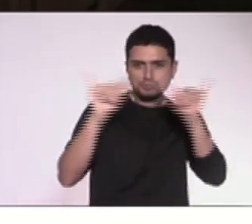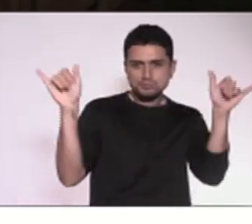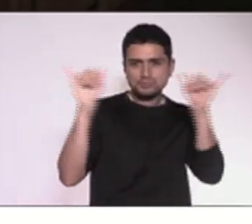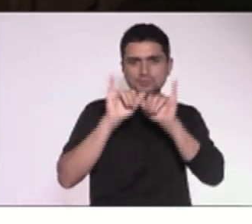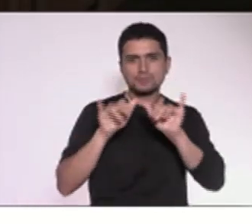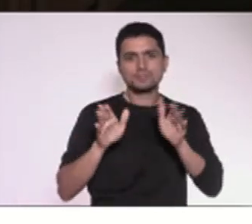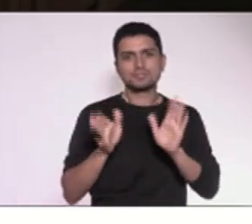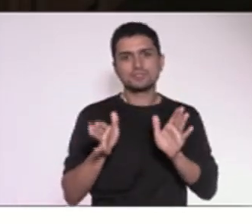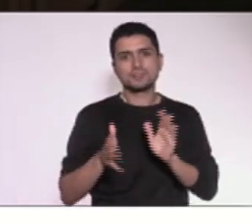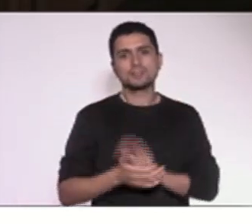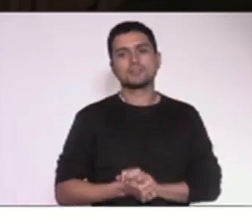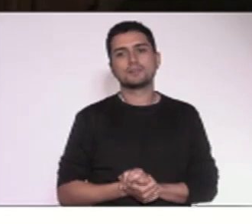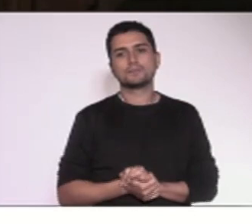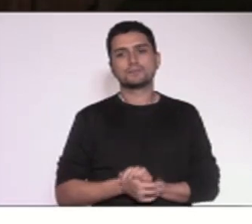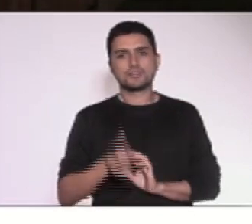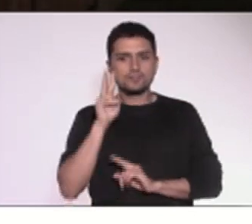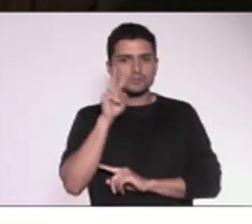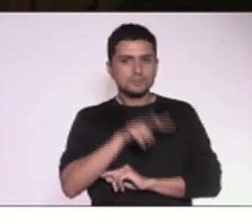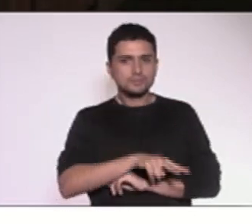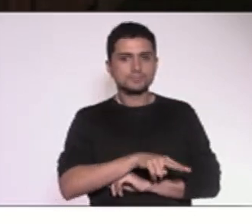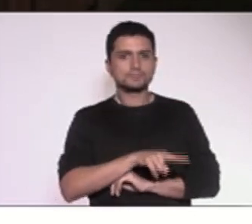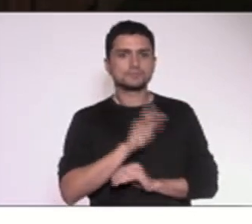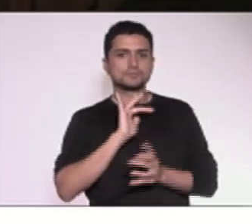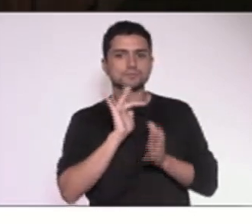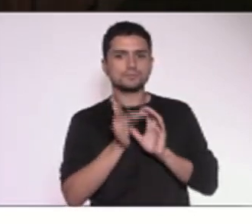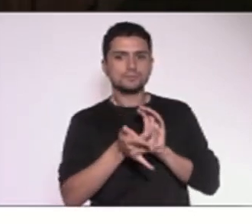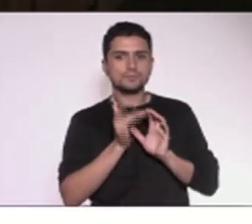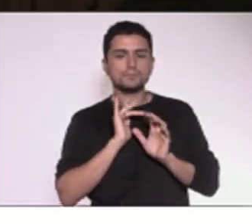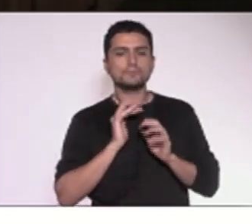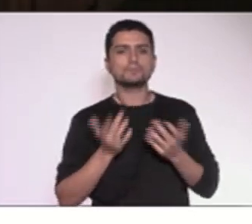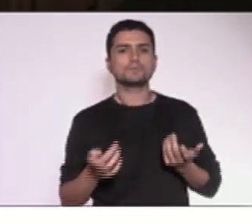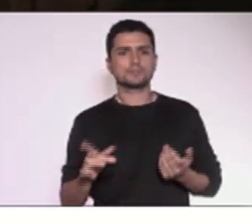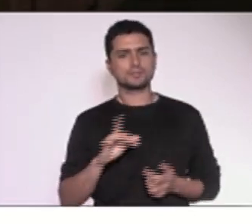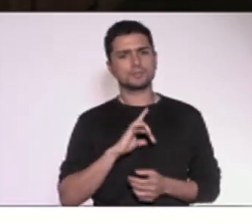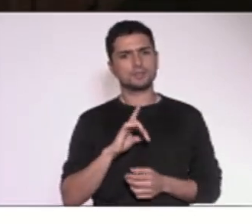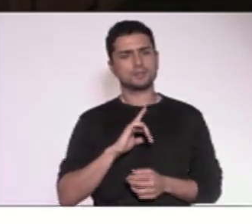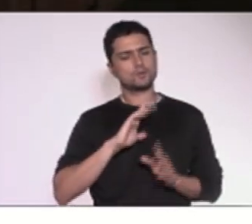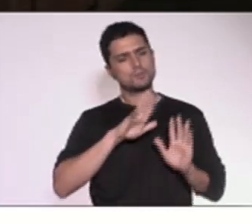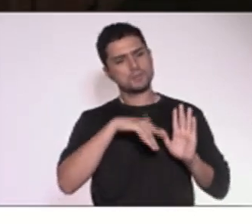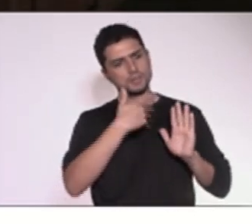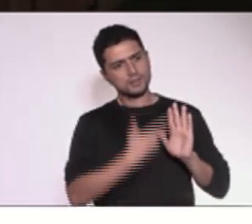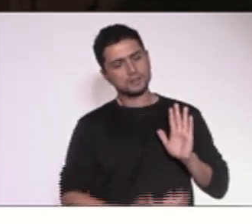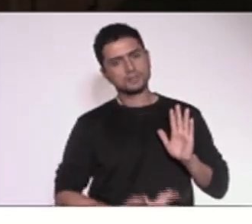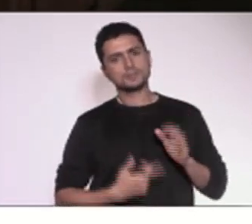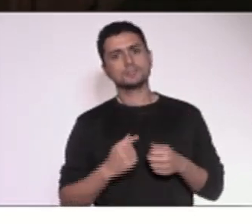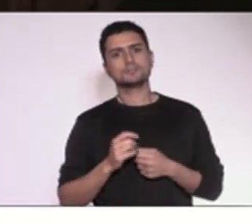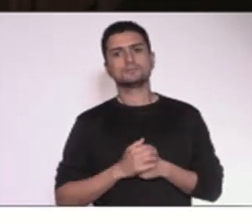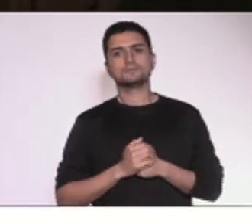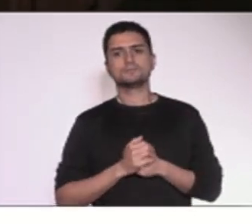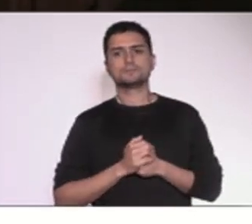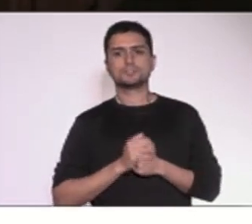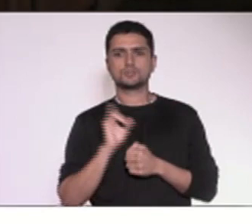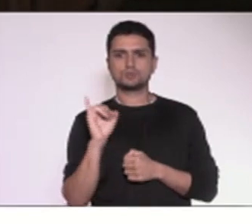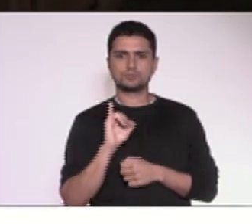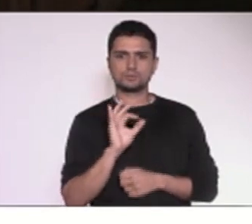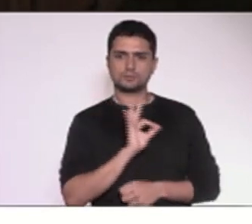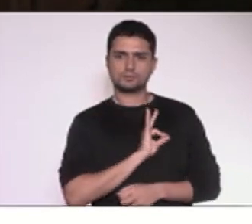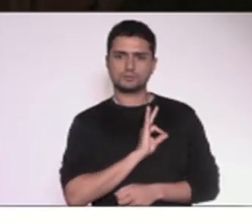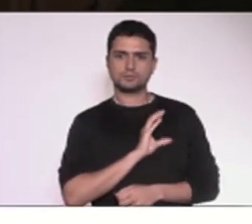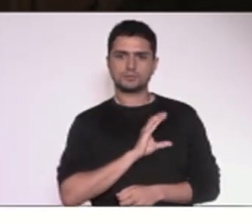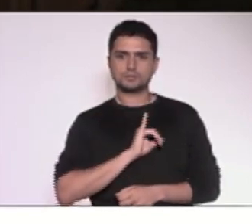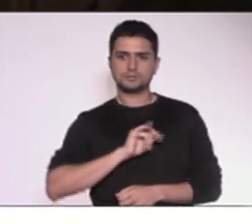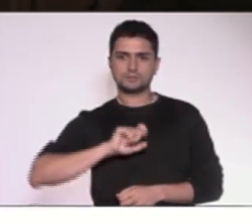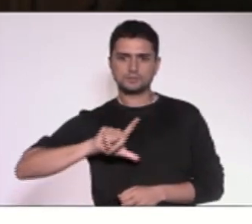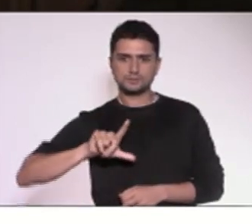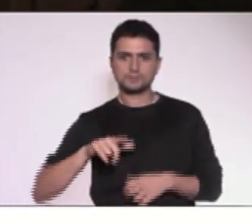teve milhões de visualizações na homenagem que fizemos à instituição Polícia Civil. E